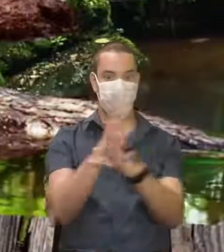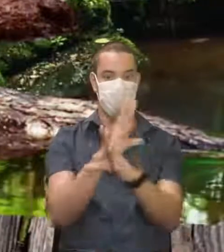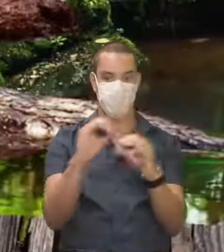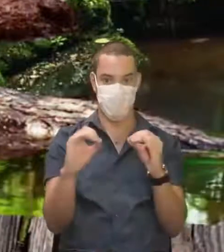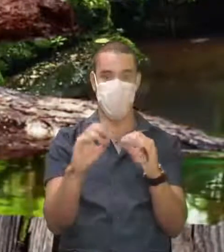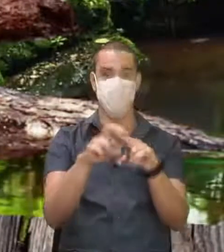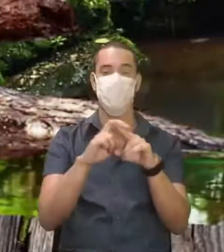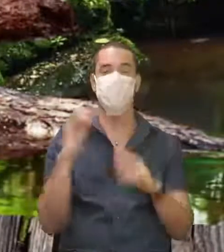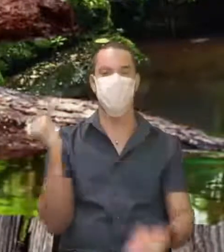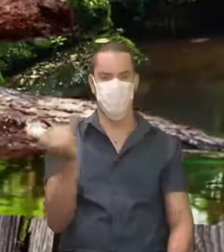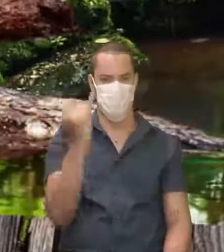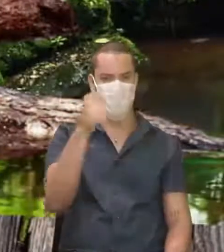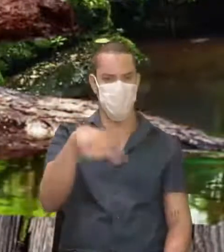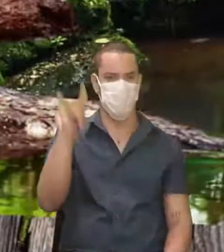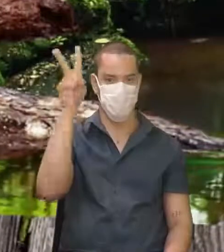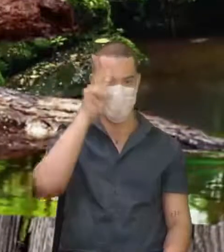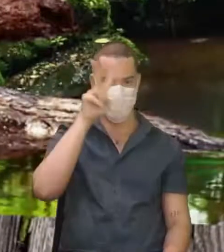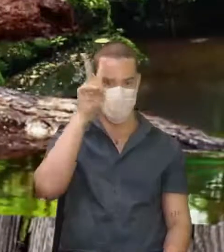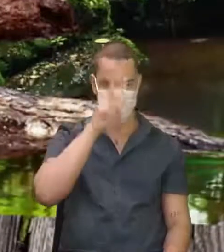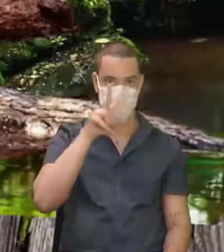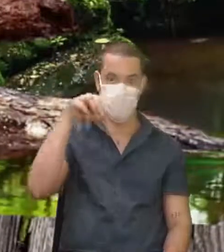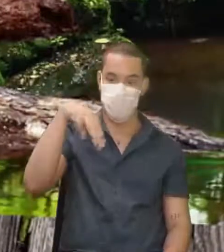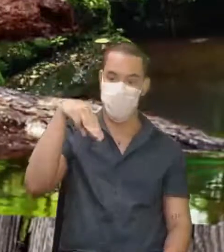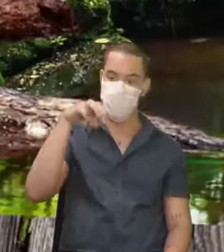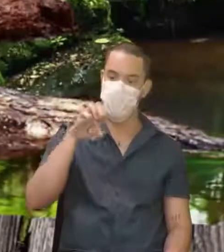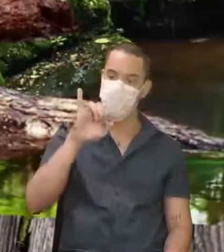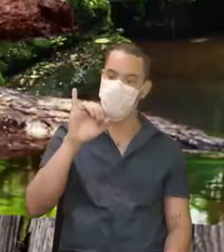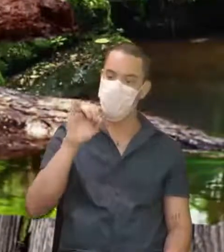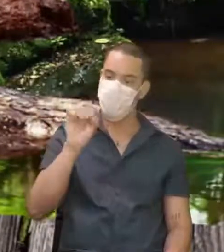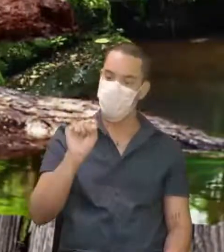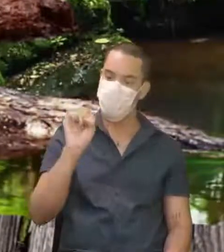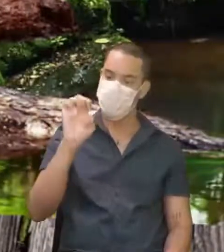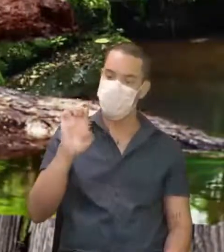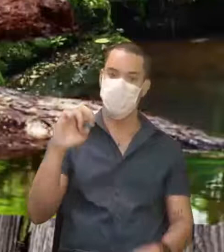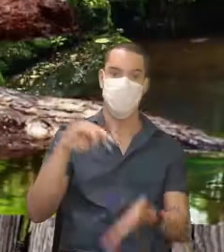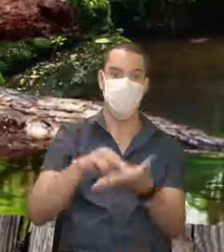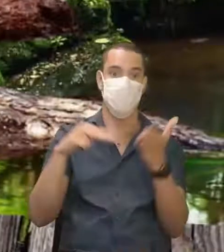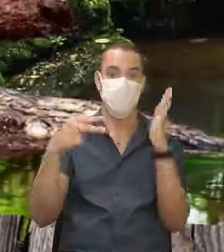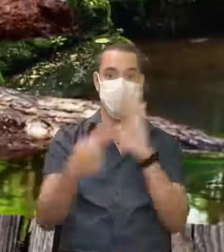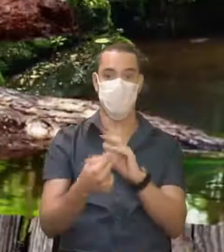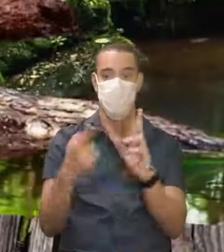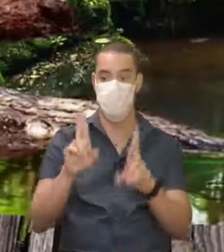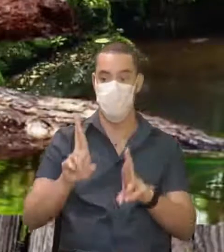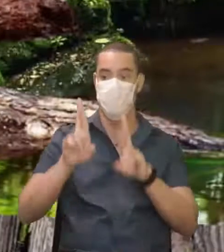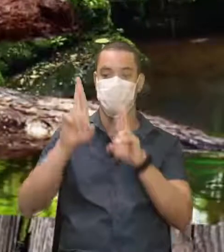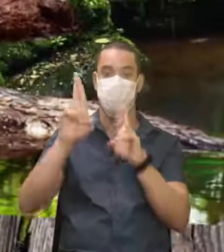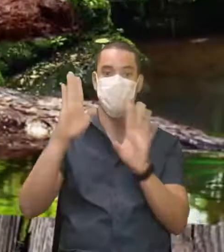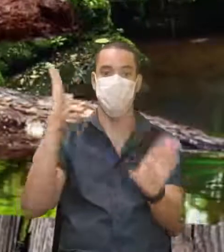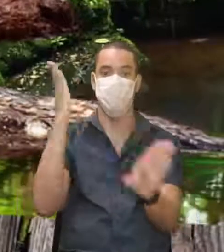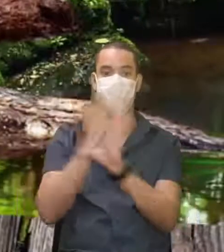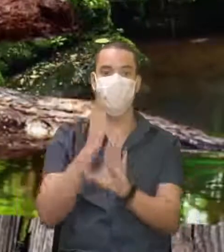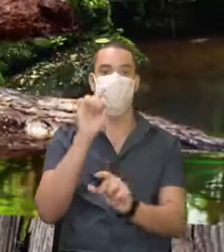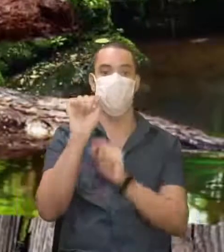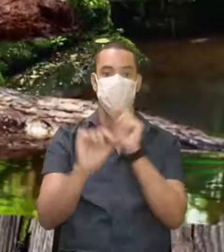Então, é importante você lembrar, meiose, ela vai ser a responsável pela formação